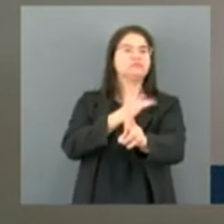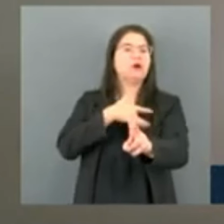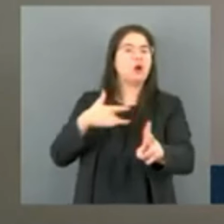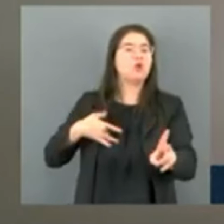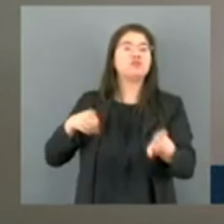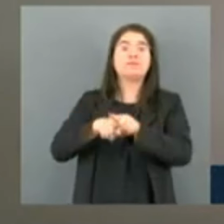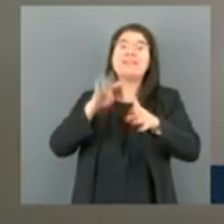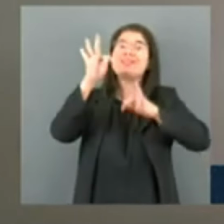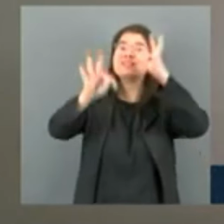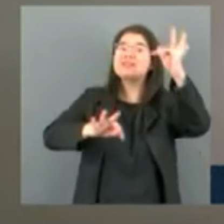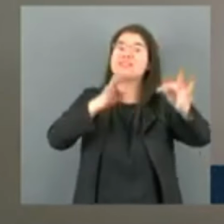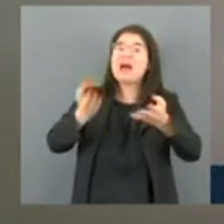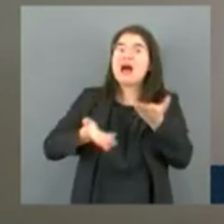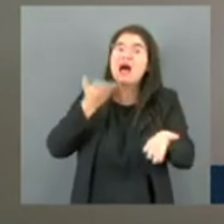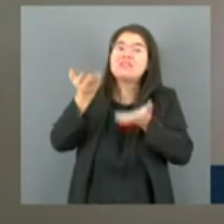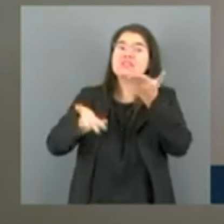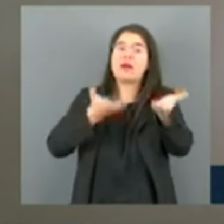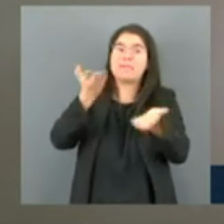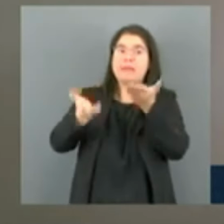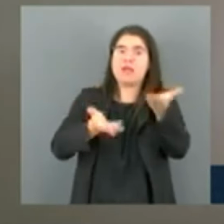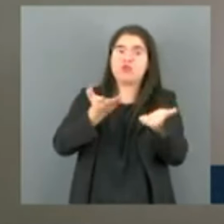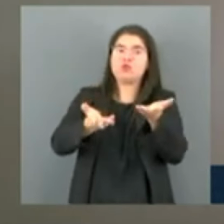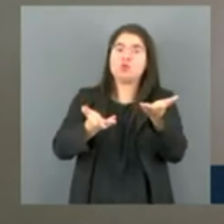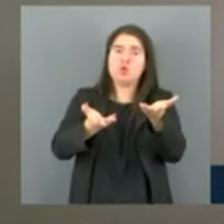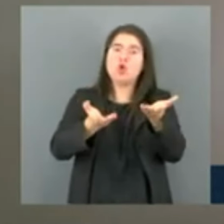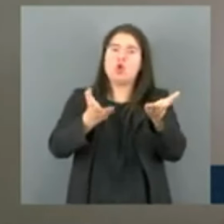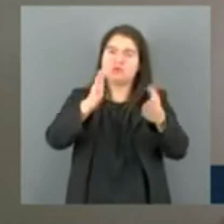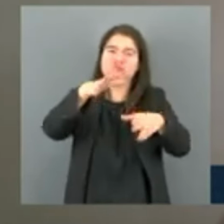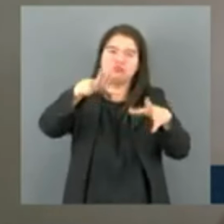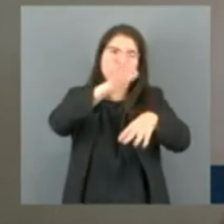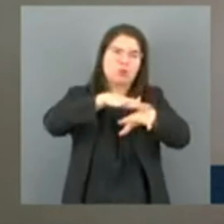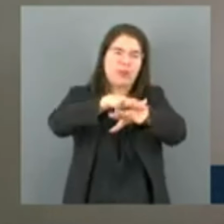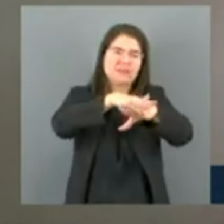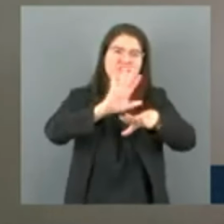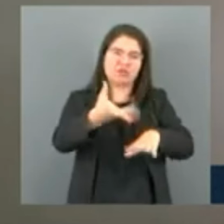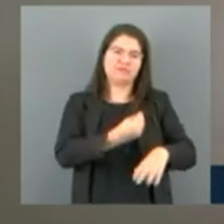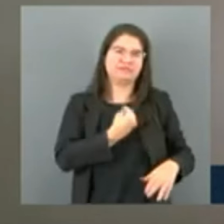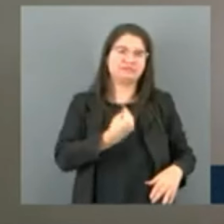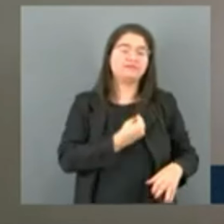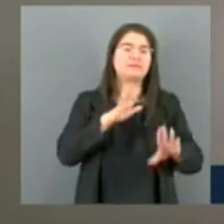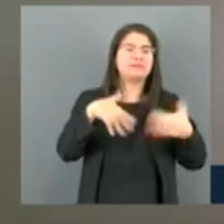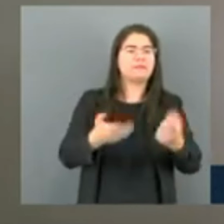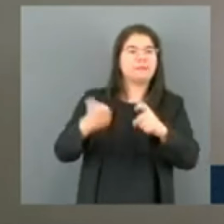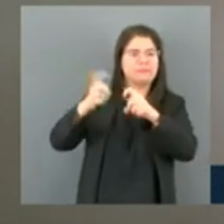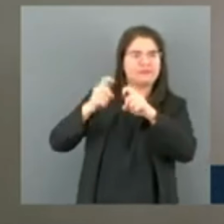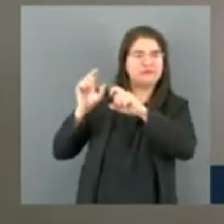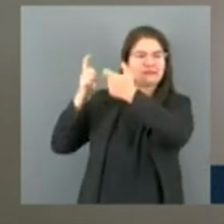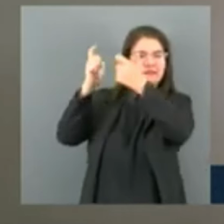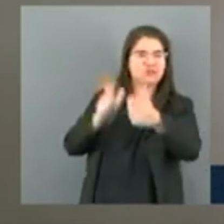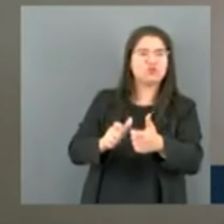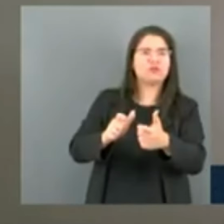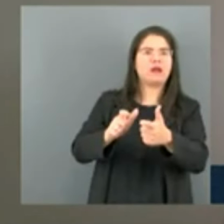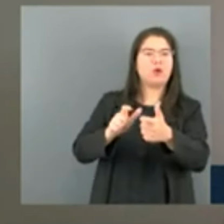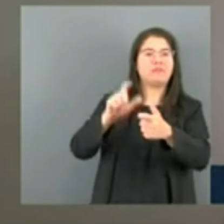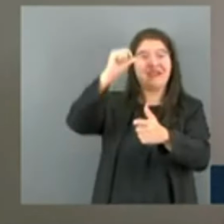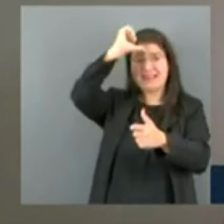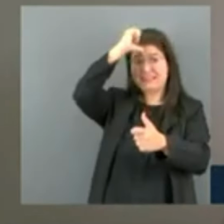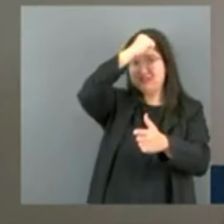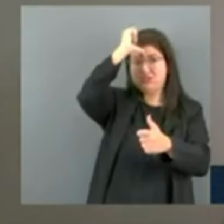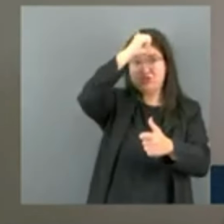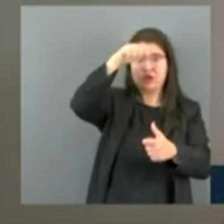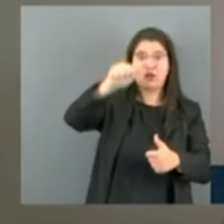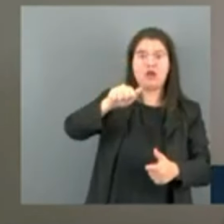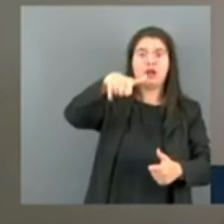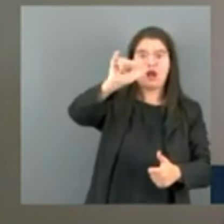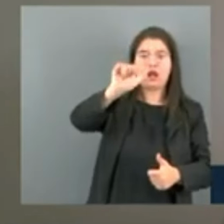e complementar a doenças ali já existentes. Comumente chamado aí de medicina tradicional da Índia, medicina Ayurveda, né, o Ayurveda